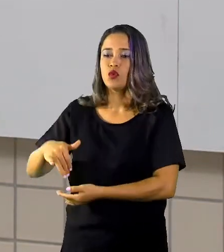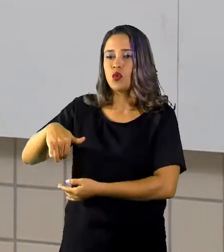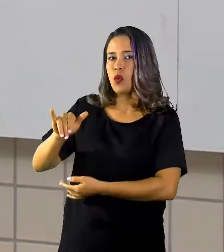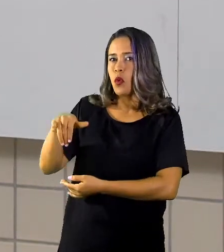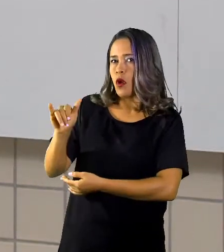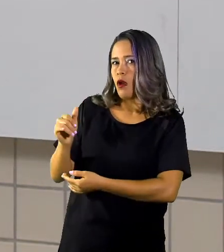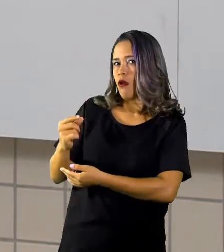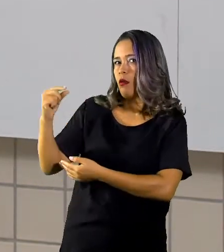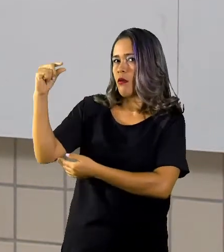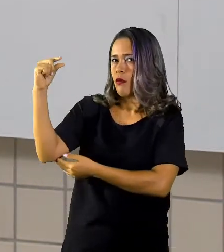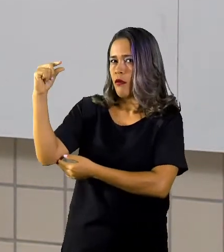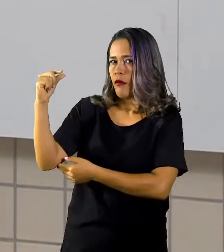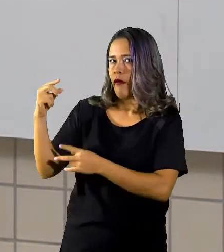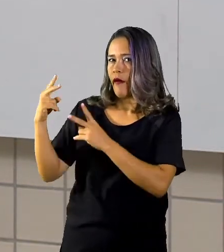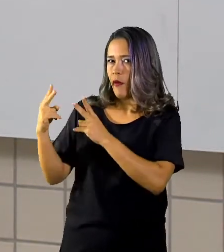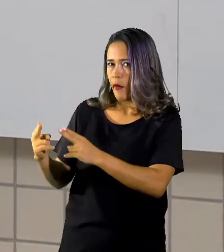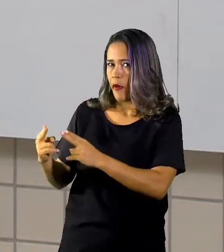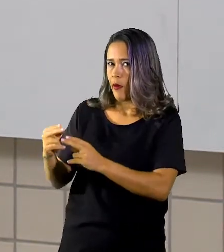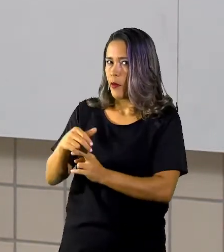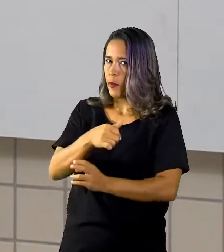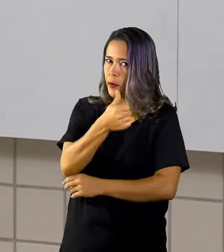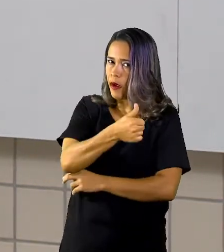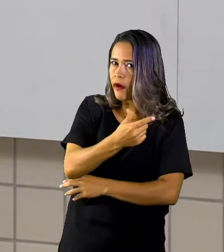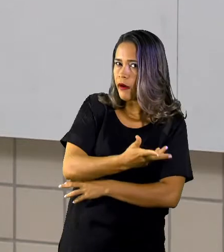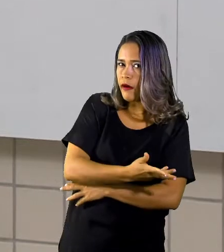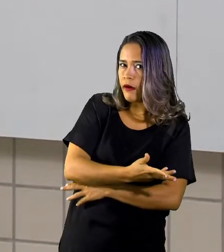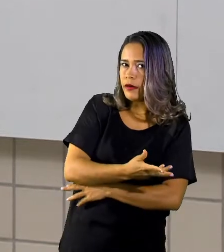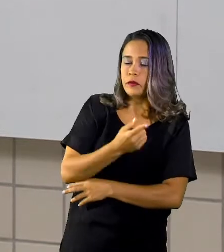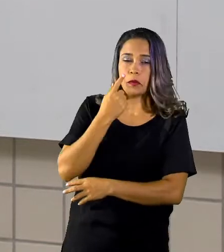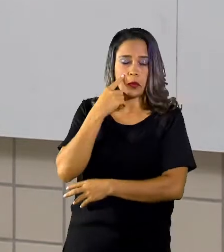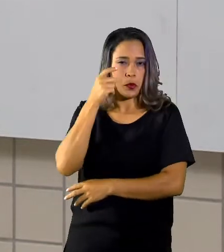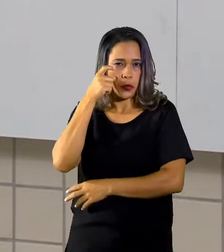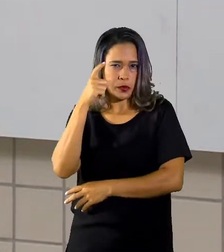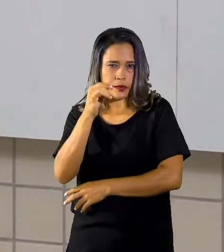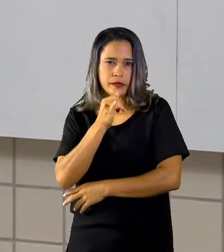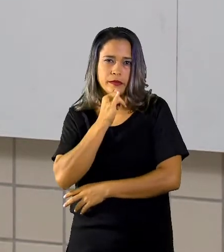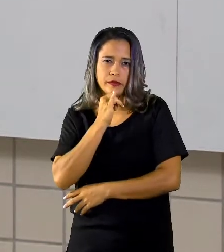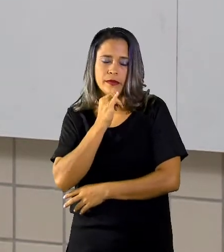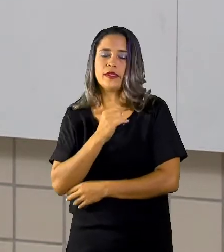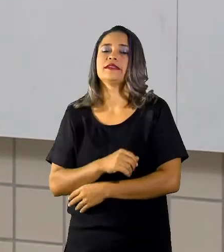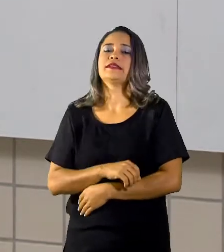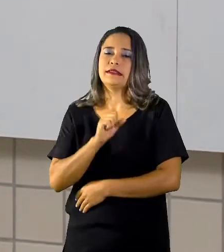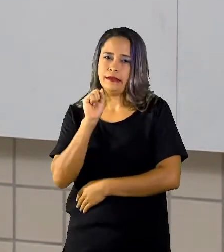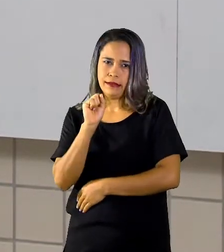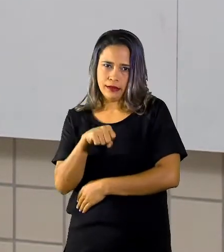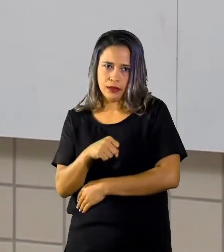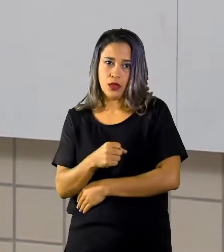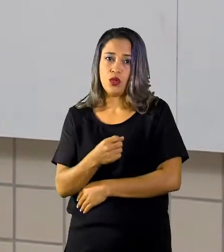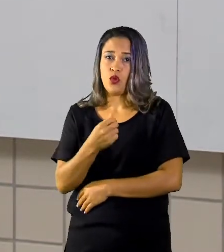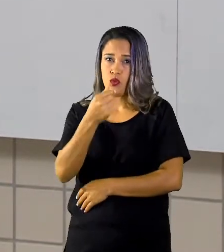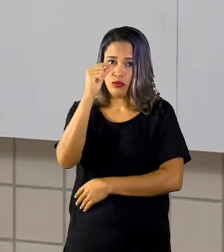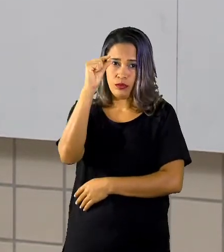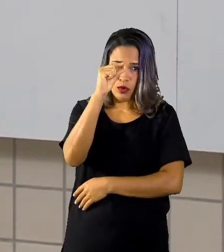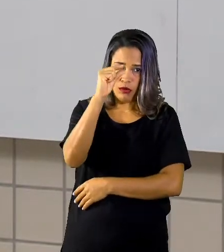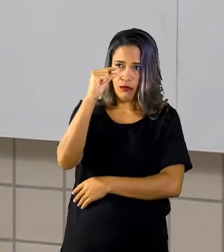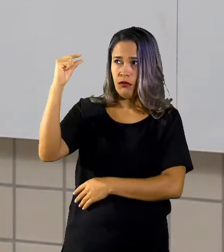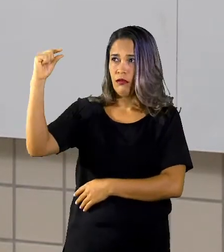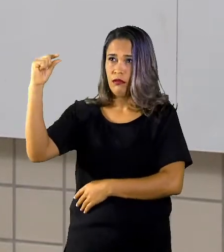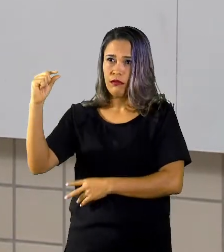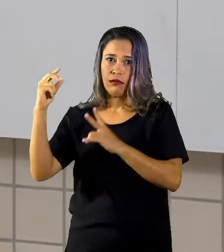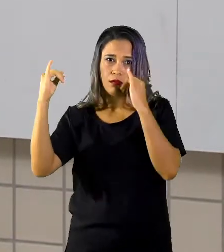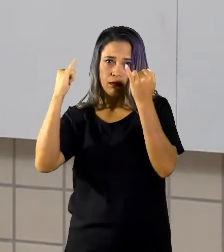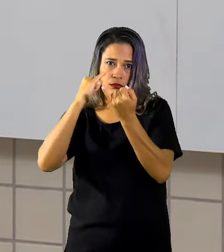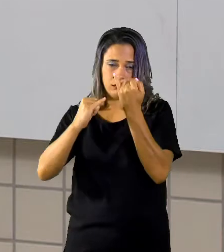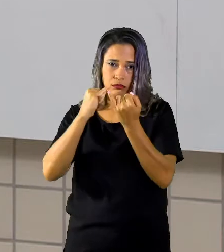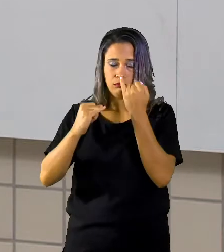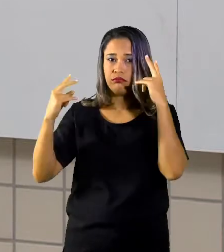monômio é o mesmo do primeiro? Nós vamos observar no nosso exemplo que sim, esses expoentes correlacionados são semelhantes,